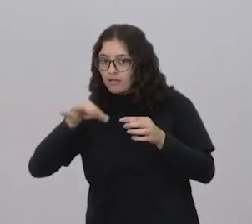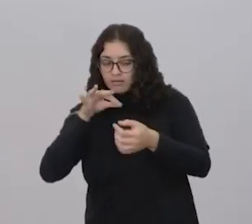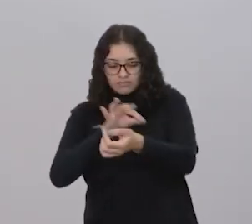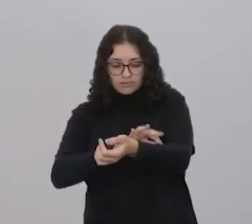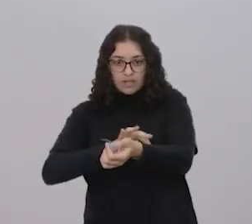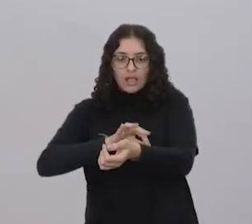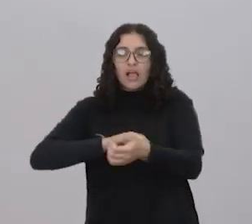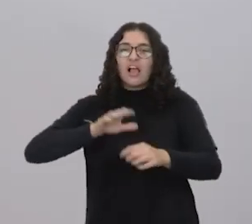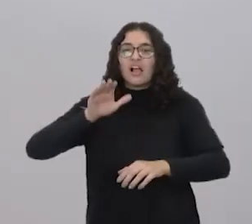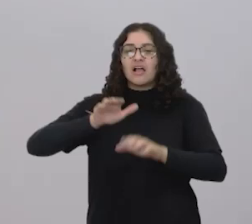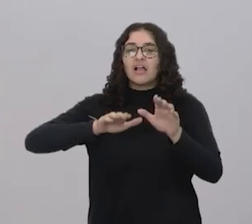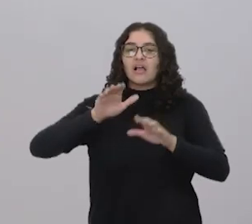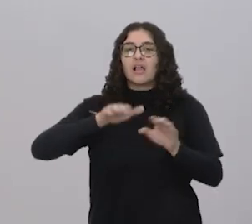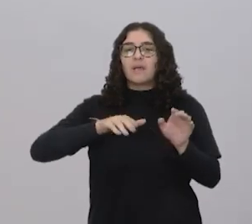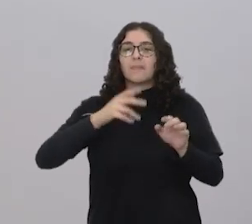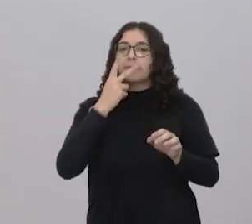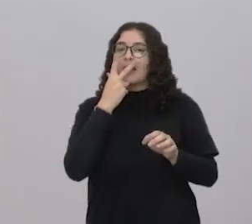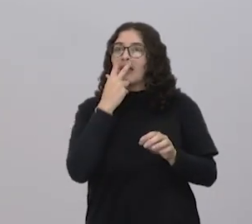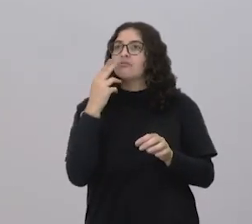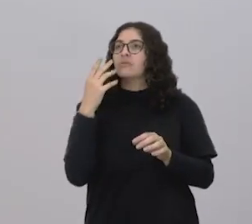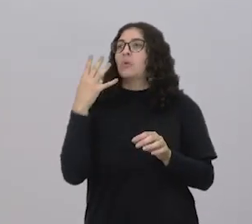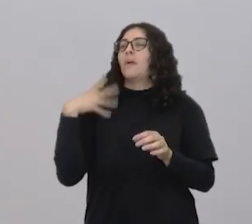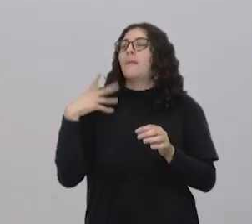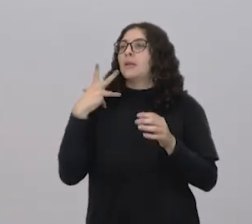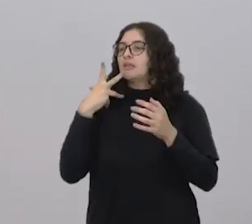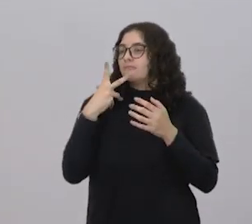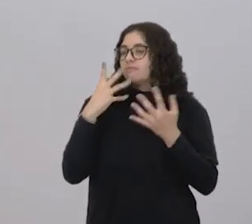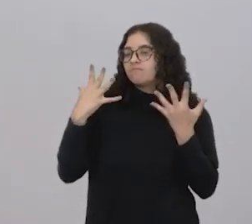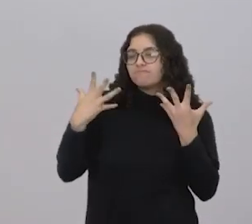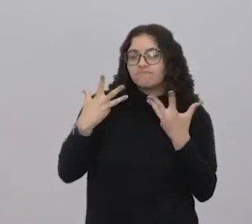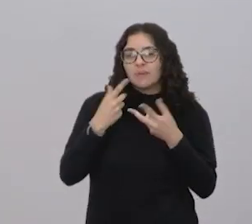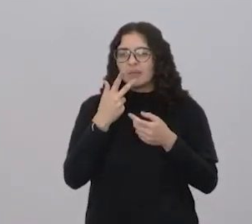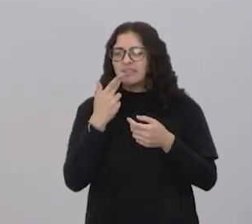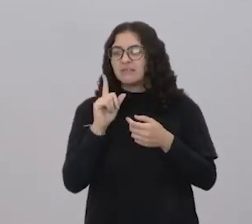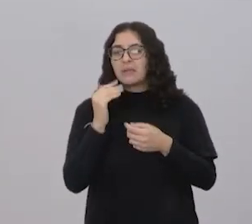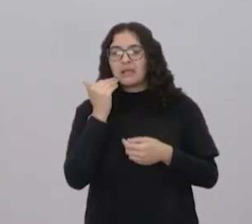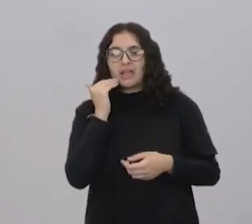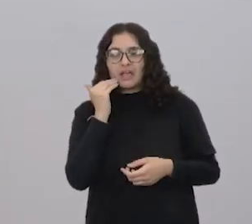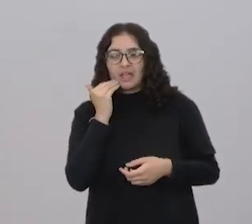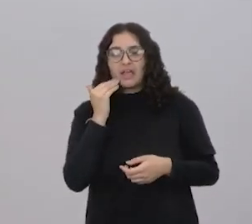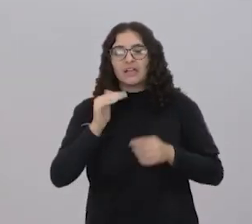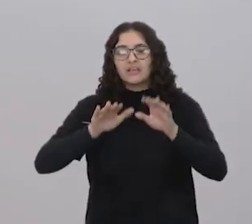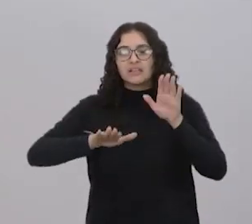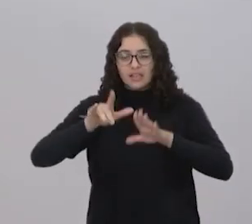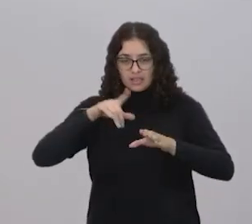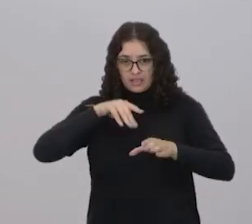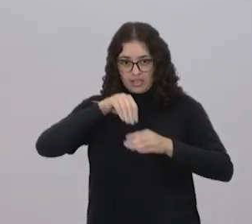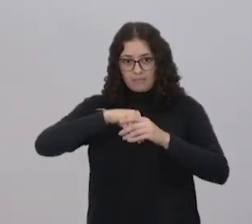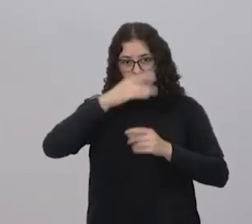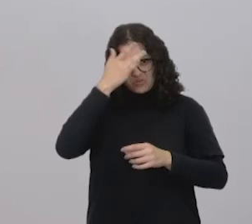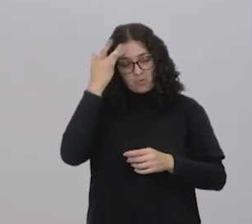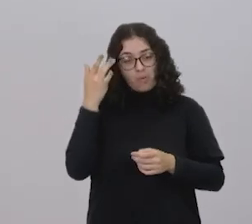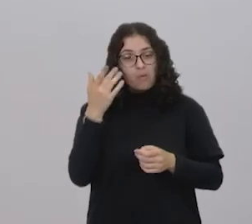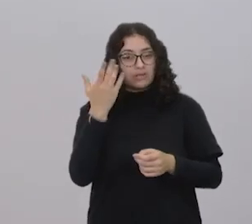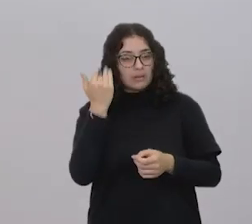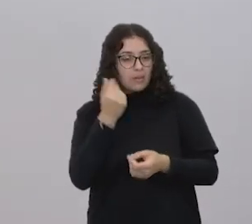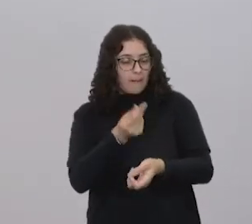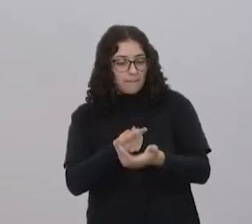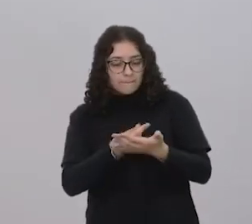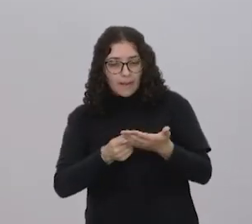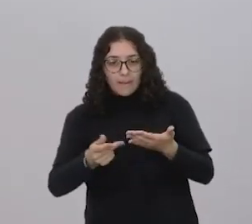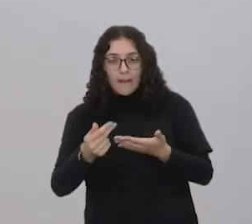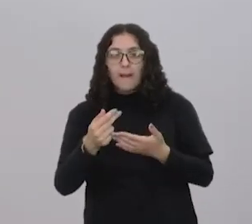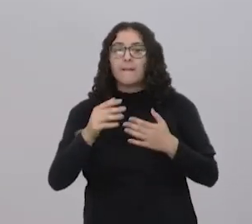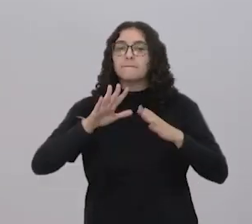desenhos ganham o ar artístico normalmente feito com um profissional, né? Pode até ter um cara lá dentro que desenha muito bem, mas devido